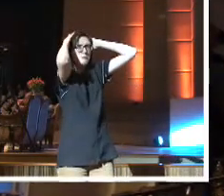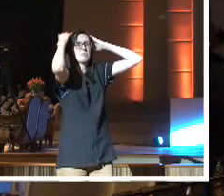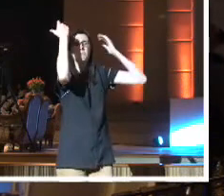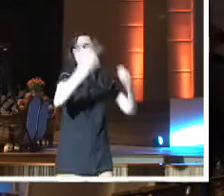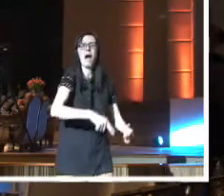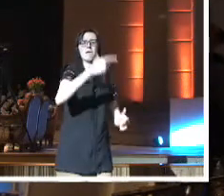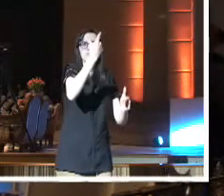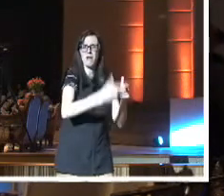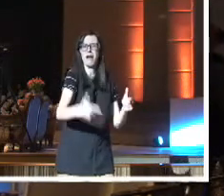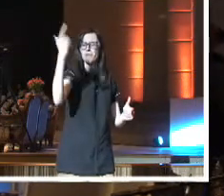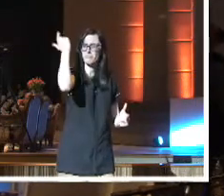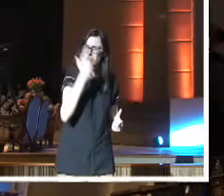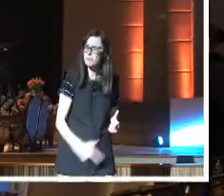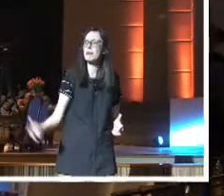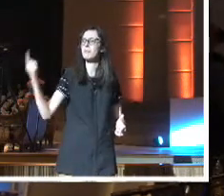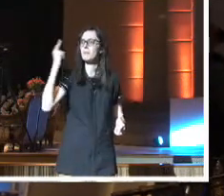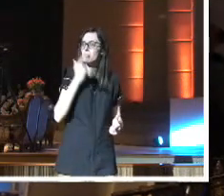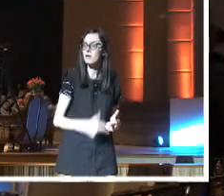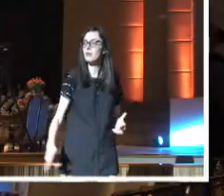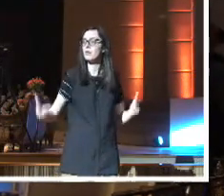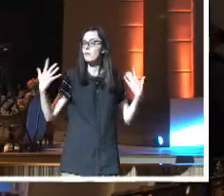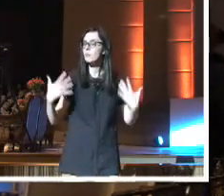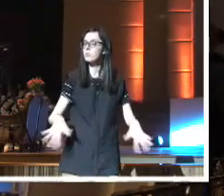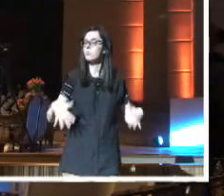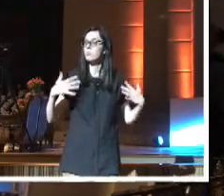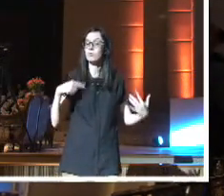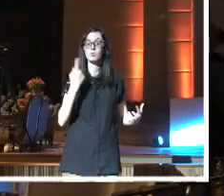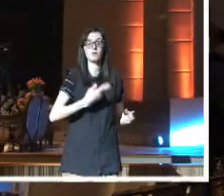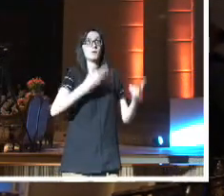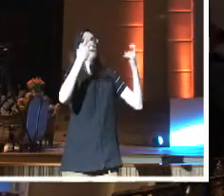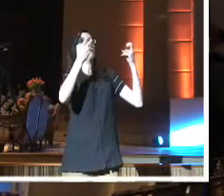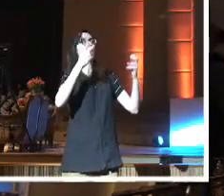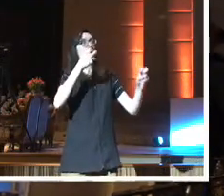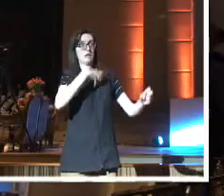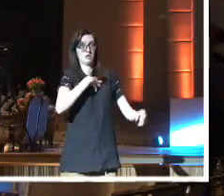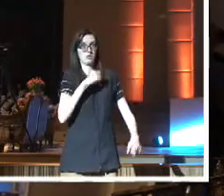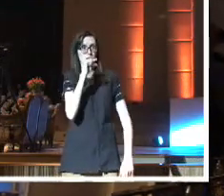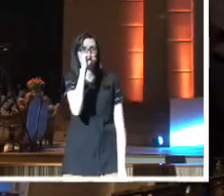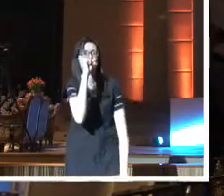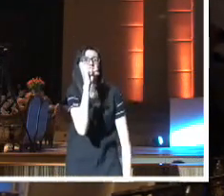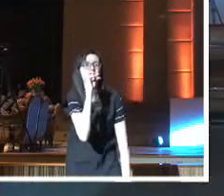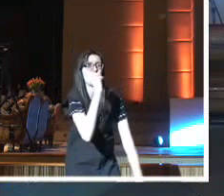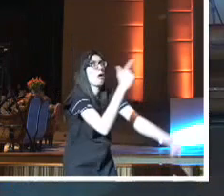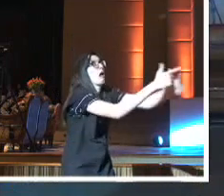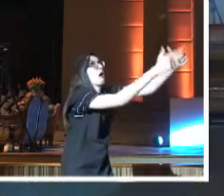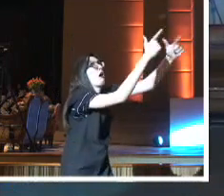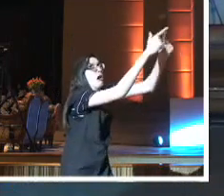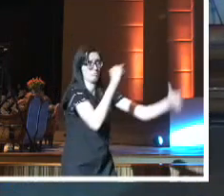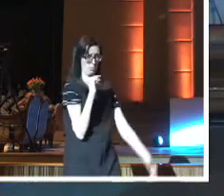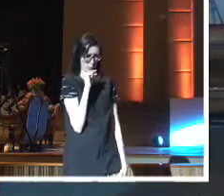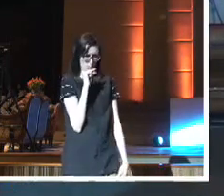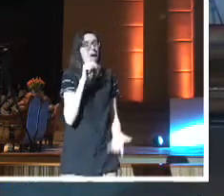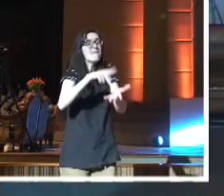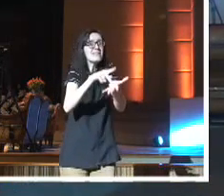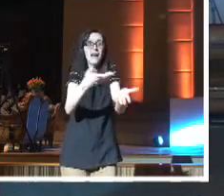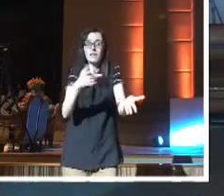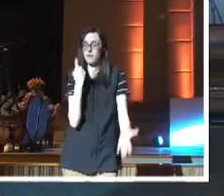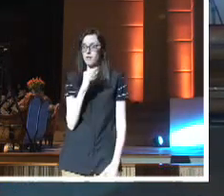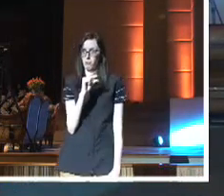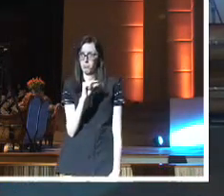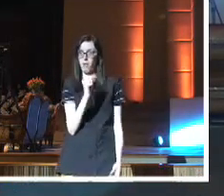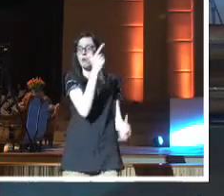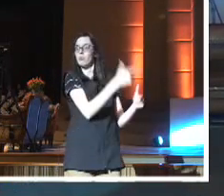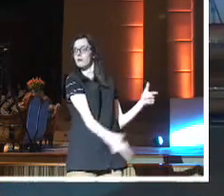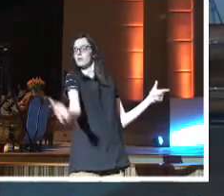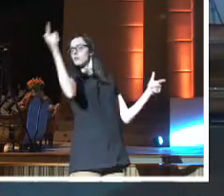maior, maior, maior, maior. E a gente vai se sentindo pequenininho, impotente, incapaz. E de fato é verdade, o problema é